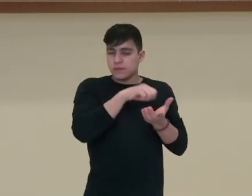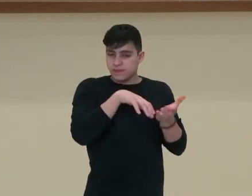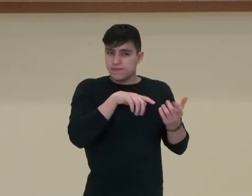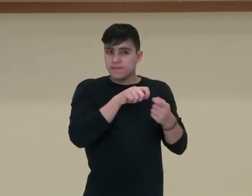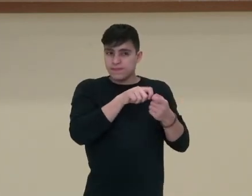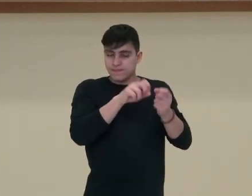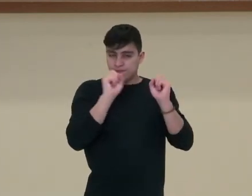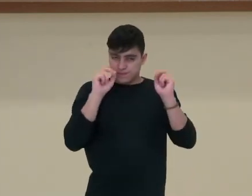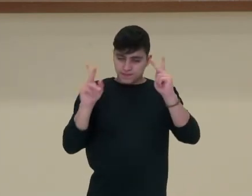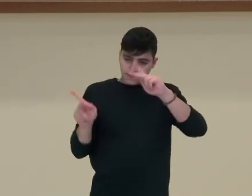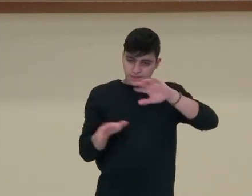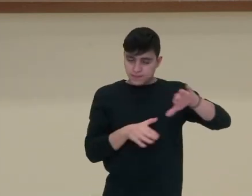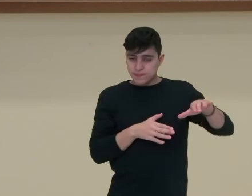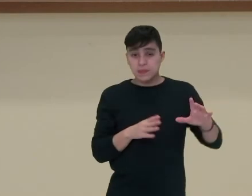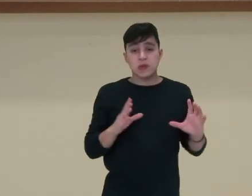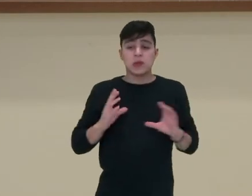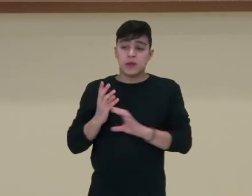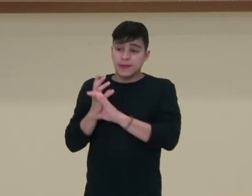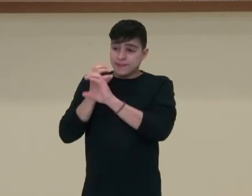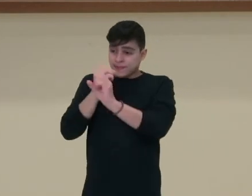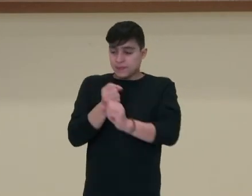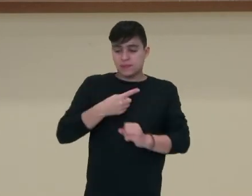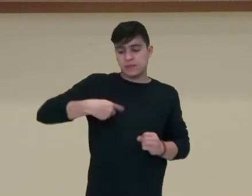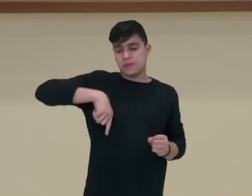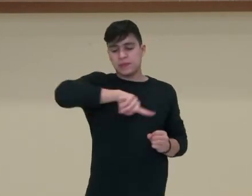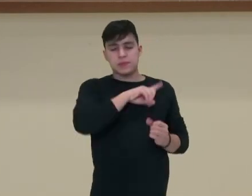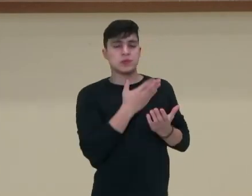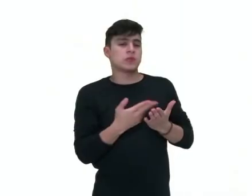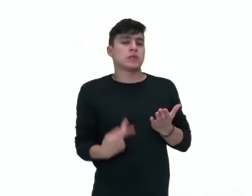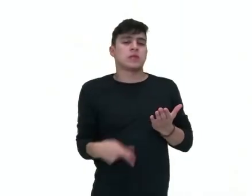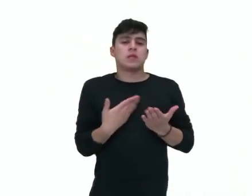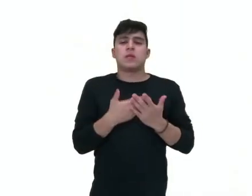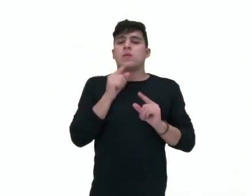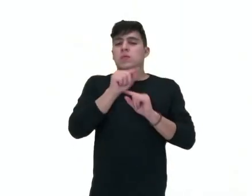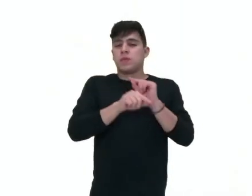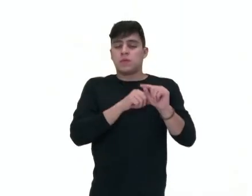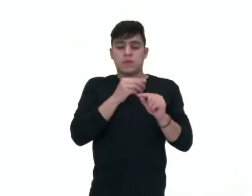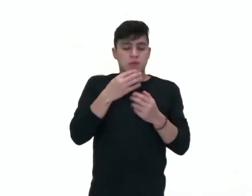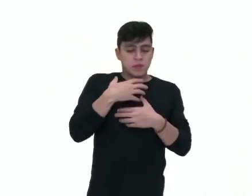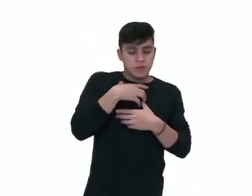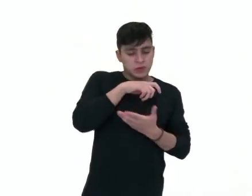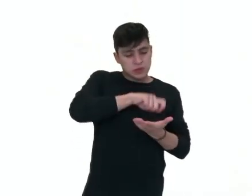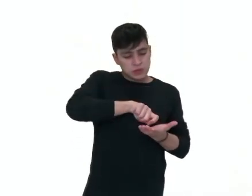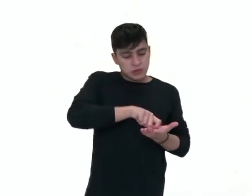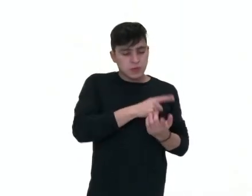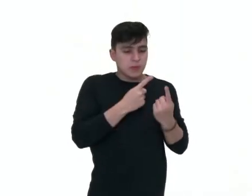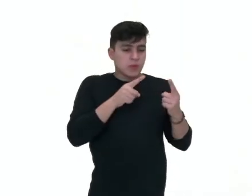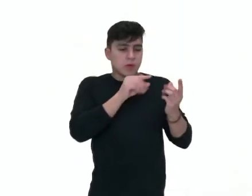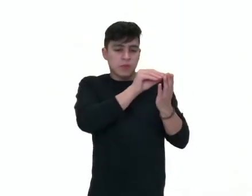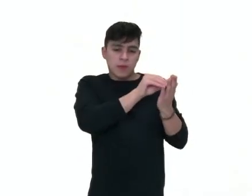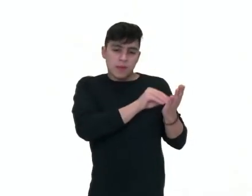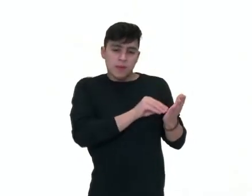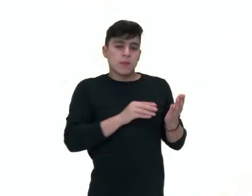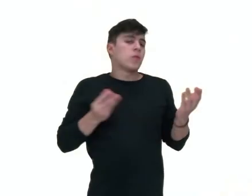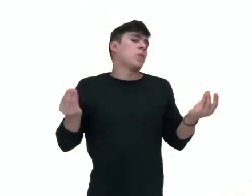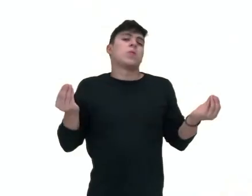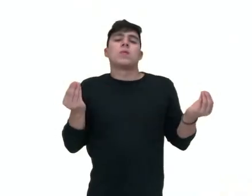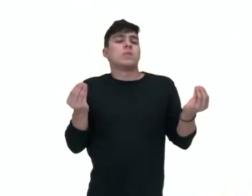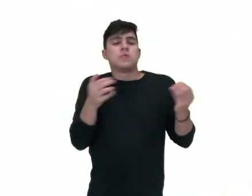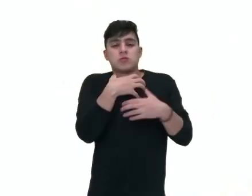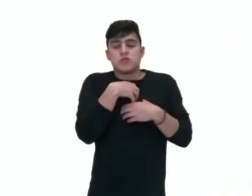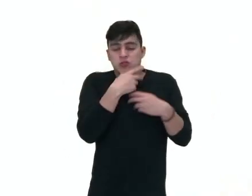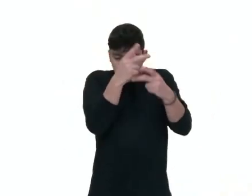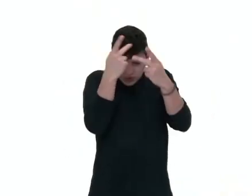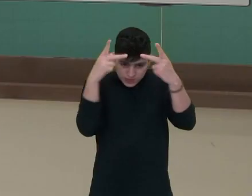atividade. E retomando, né? O que nós vimos nessa aula? A notação musical convencional. Qual é ela